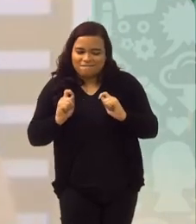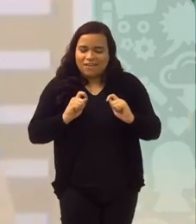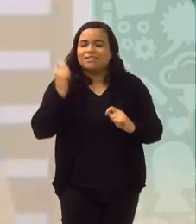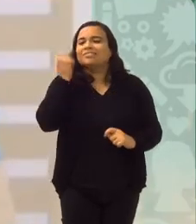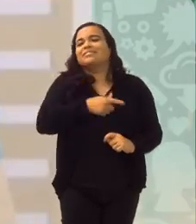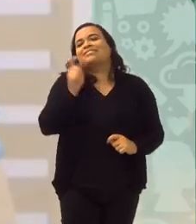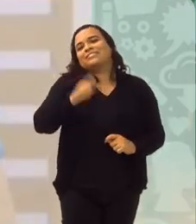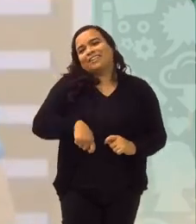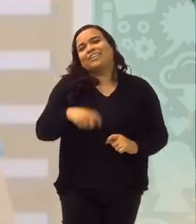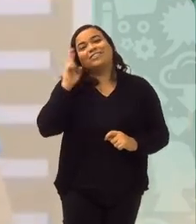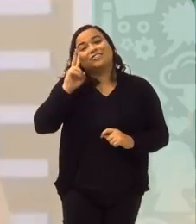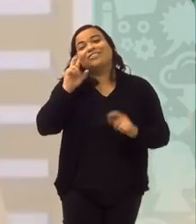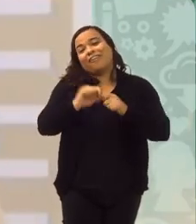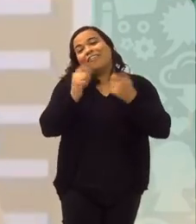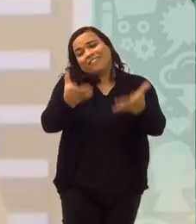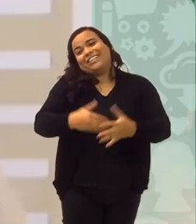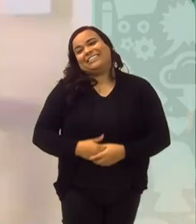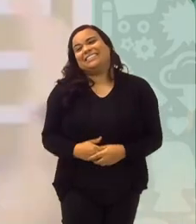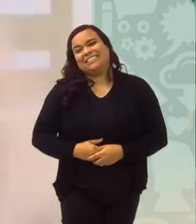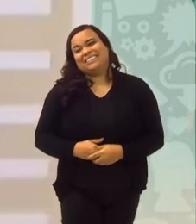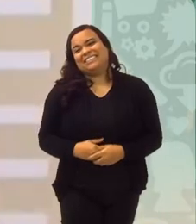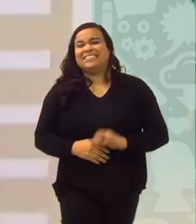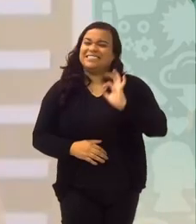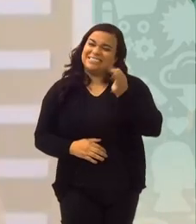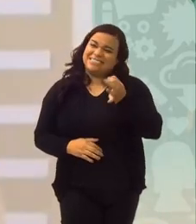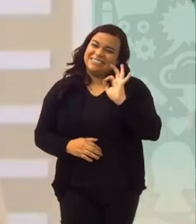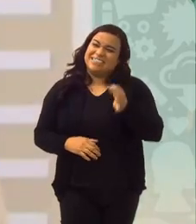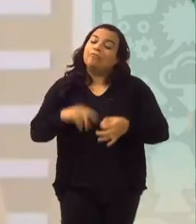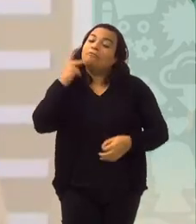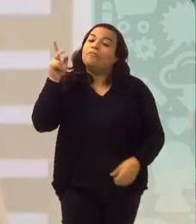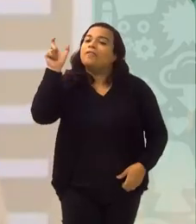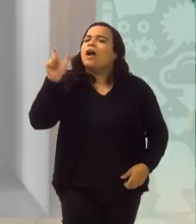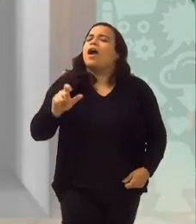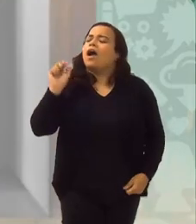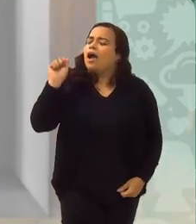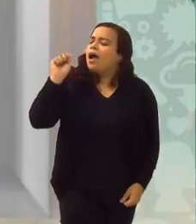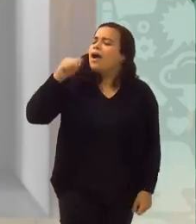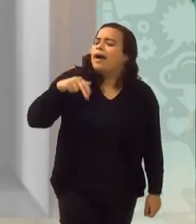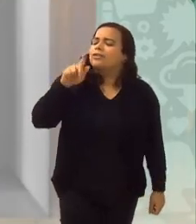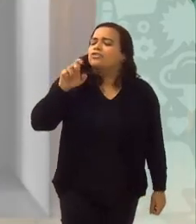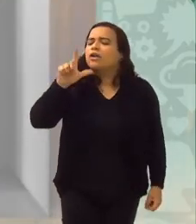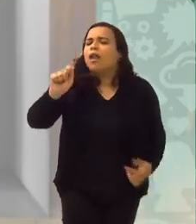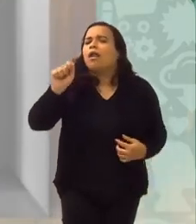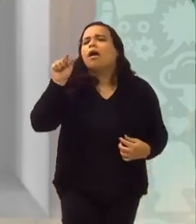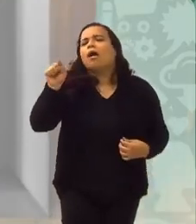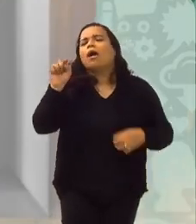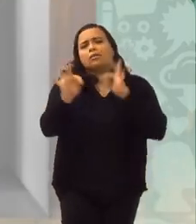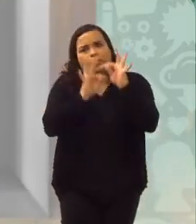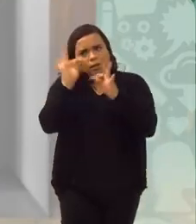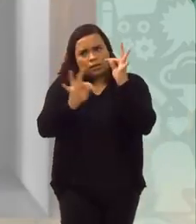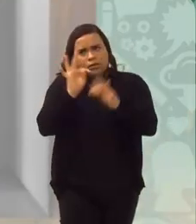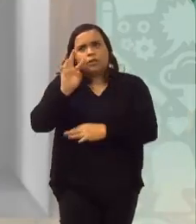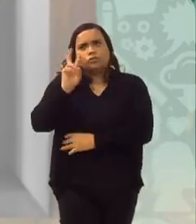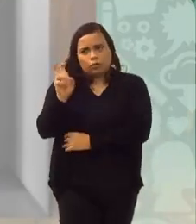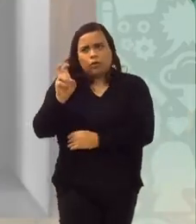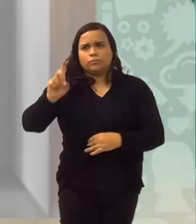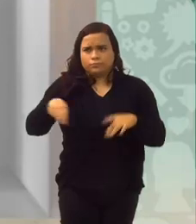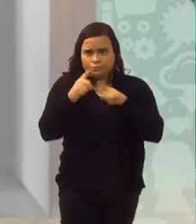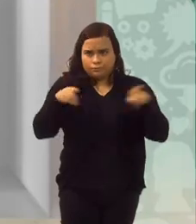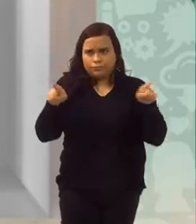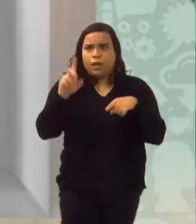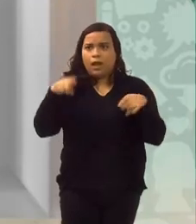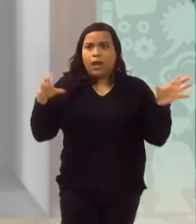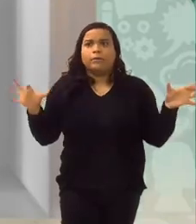pequenininho, né? Então, as histórias fazem isso. Falando um pouquinho com a Ângela, né? Ângela,